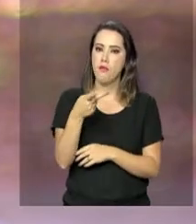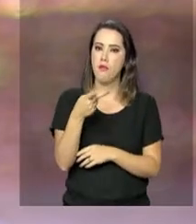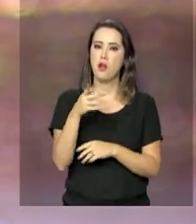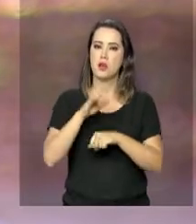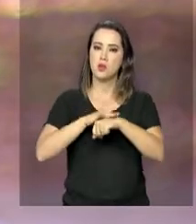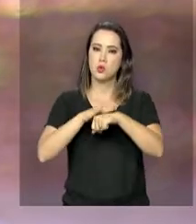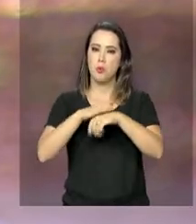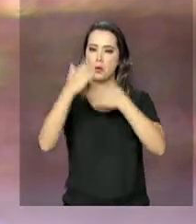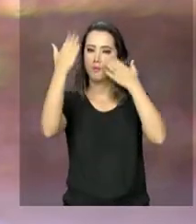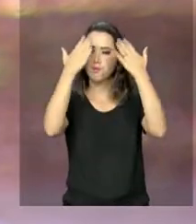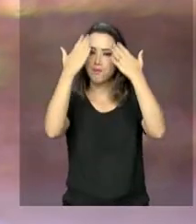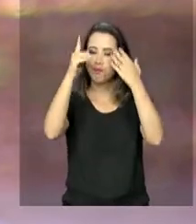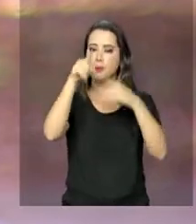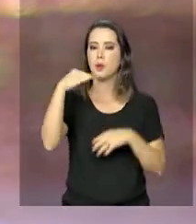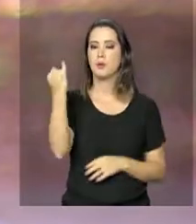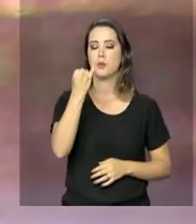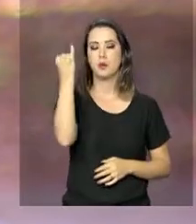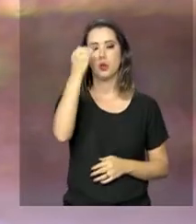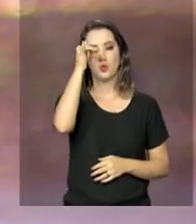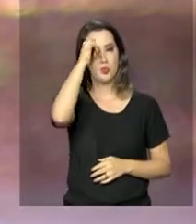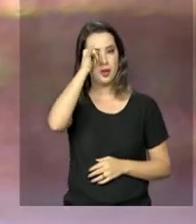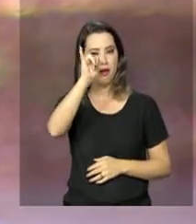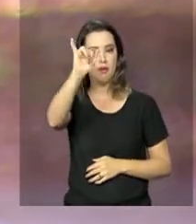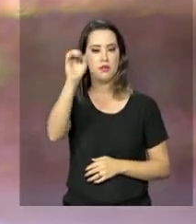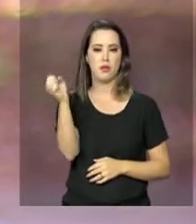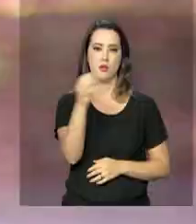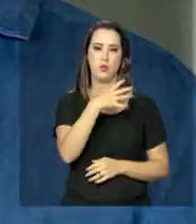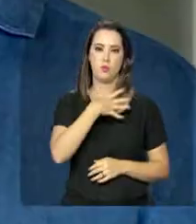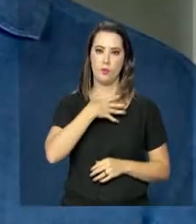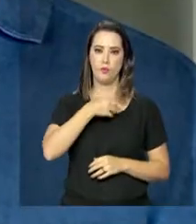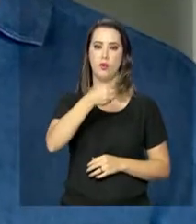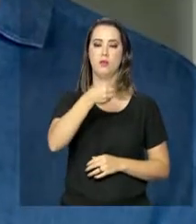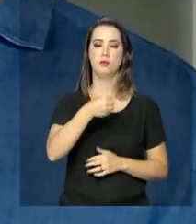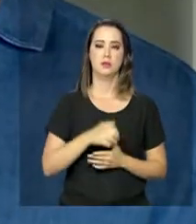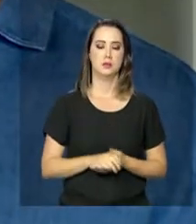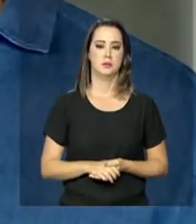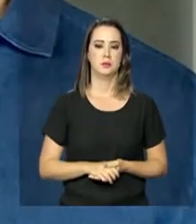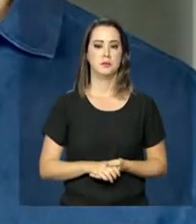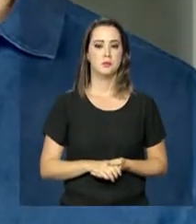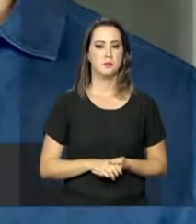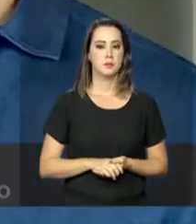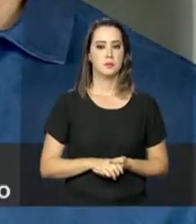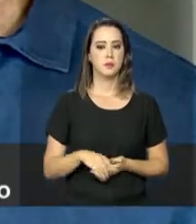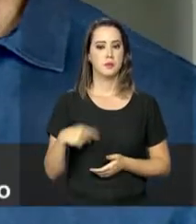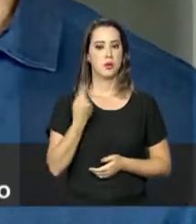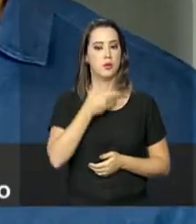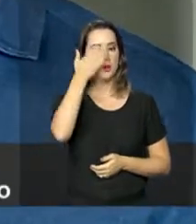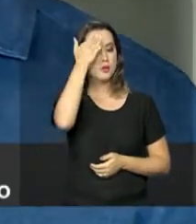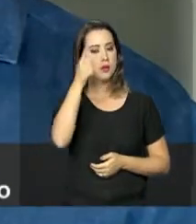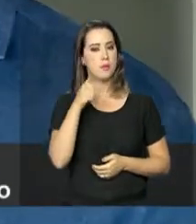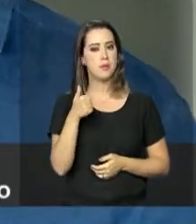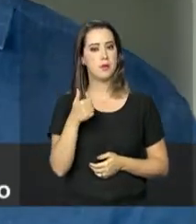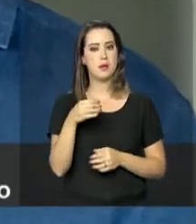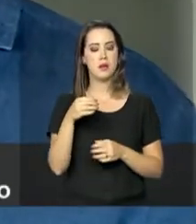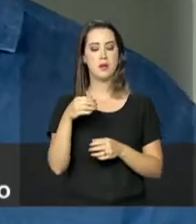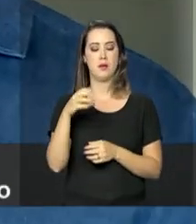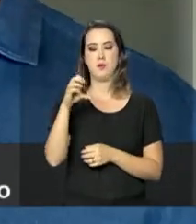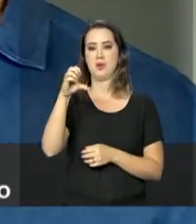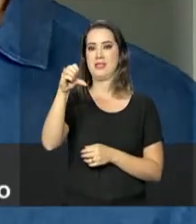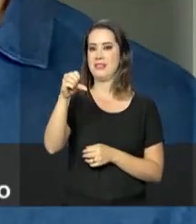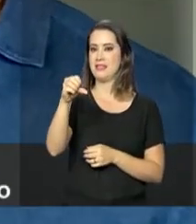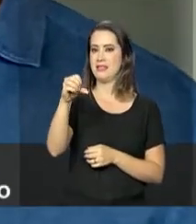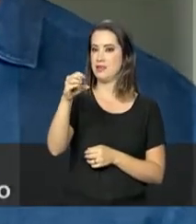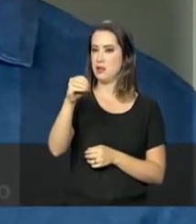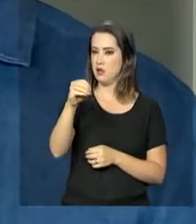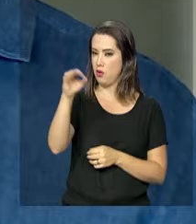mentais é essencial para evitar novos casos nós sabemos que de cada dez suicídios 9 podem